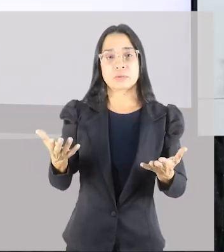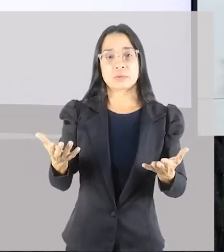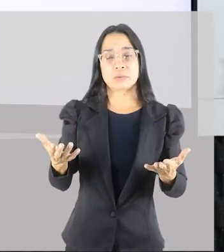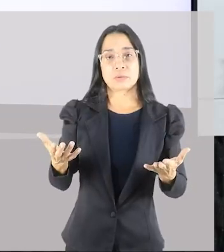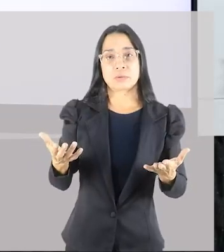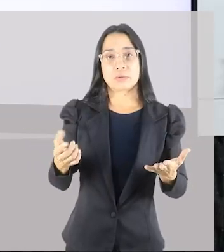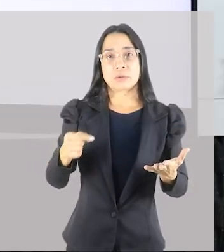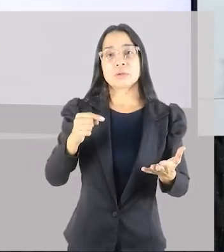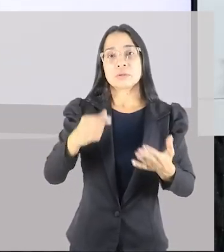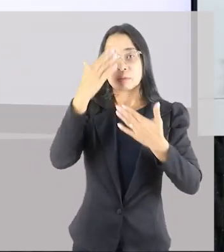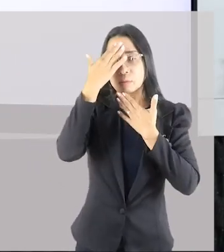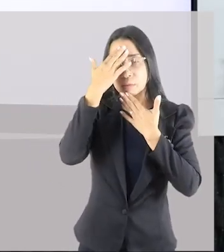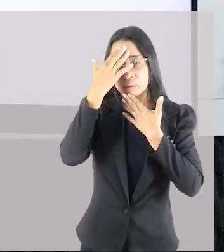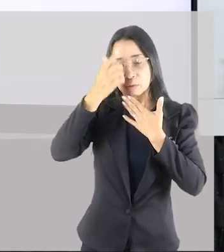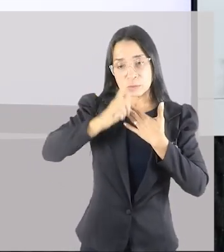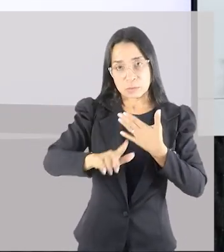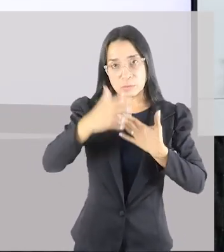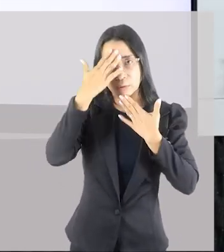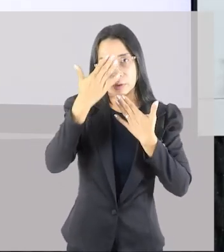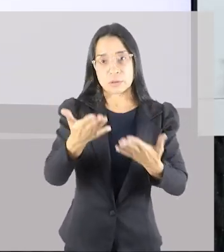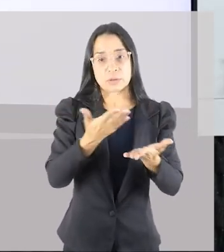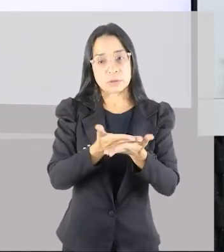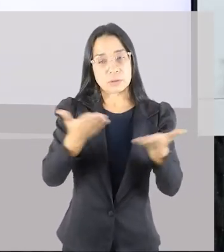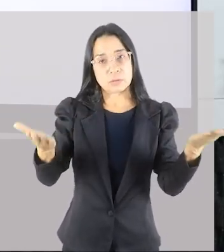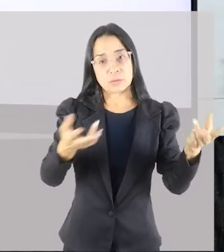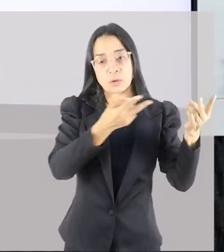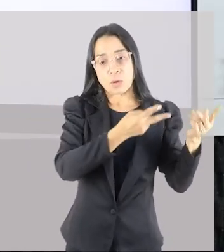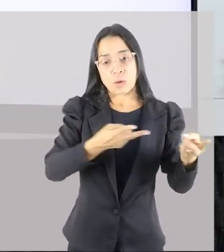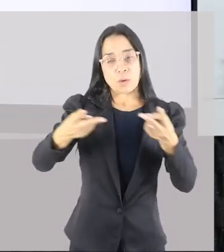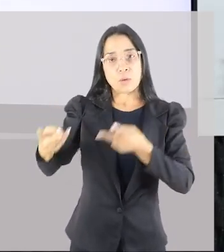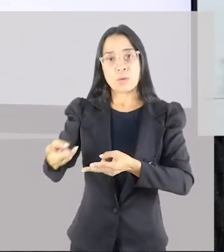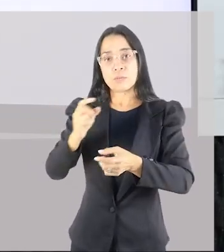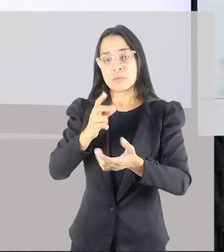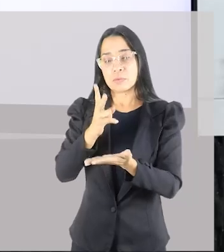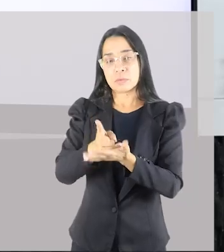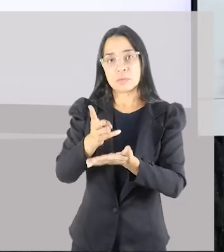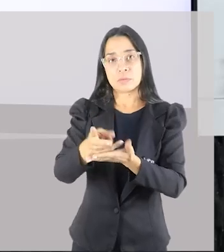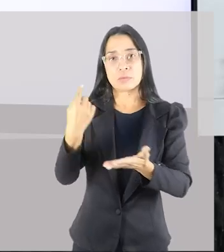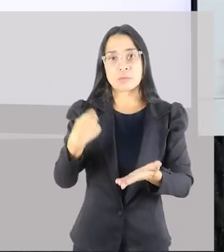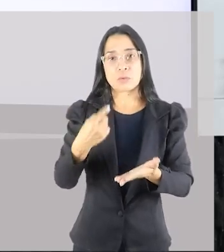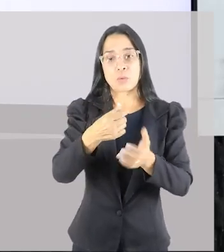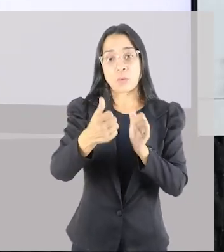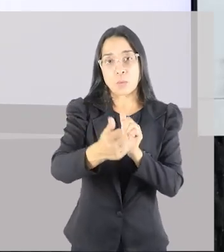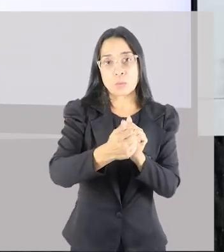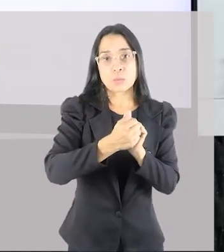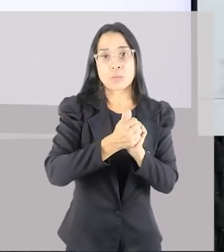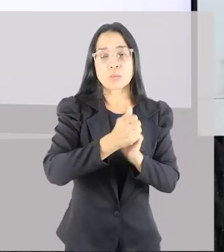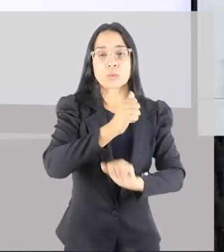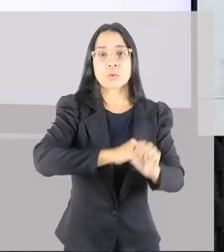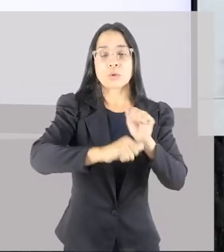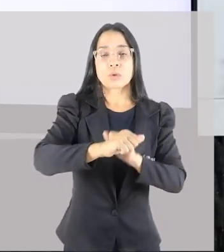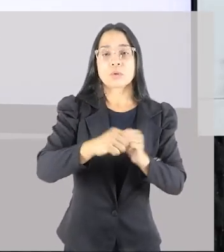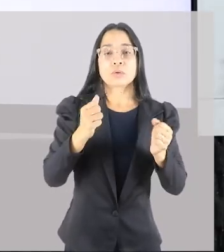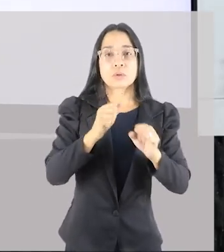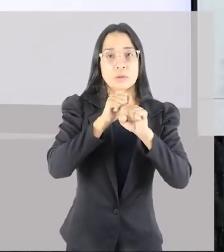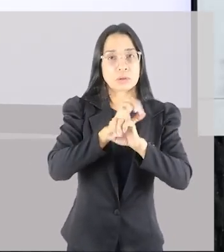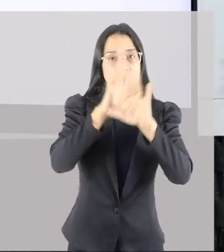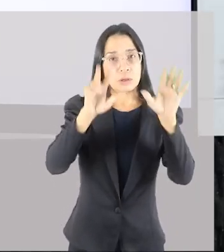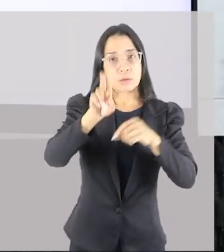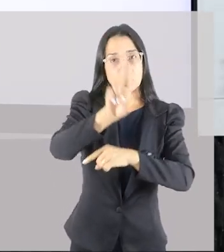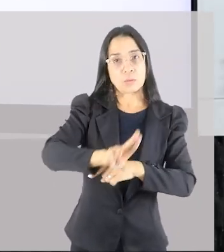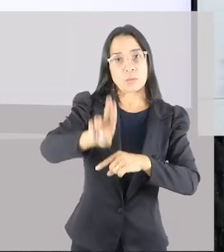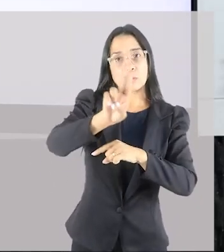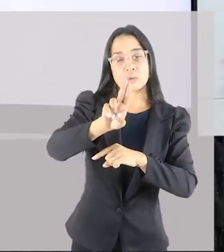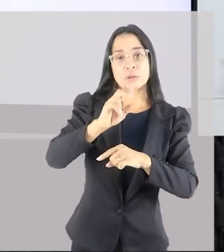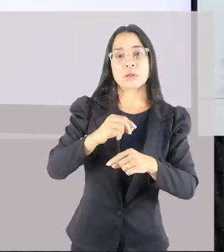mais uma vez aqui eu agradeço a todos vocês convido vocês a continuarem conosco e estarem né claro utilizando